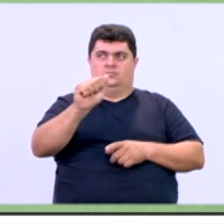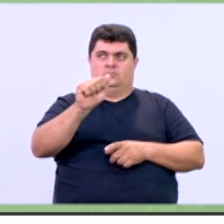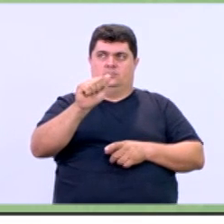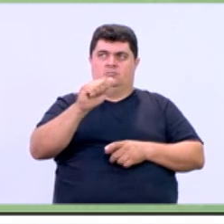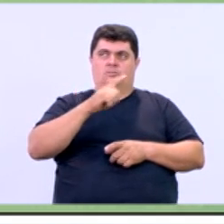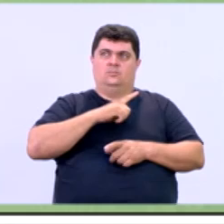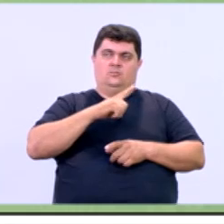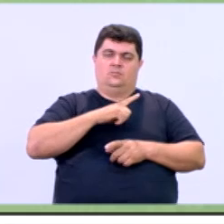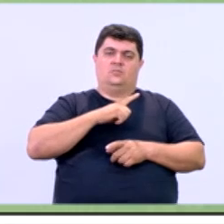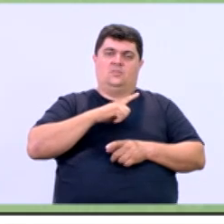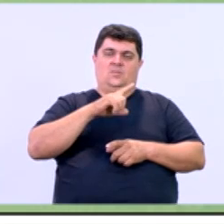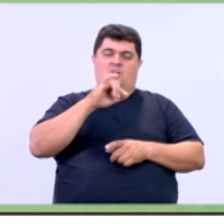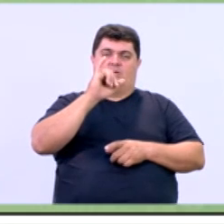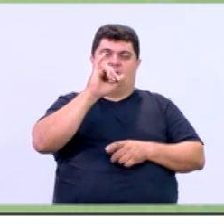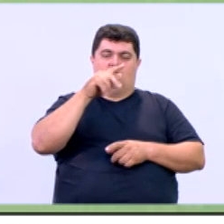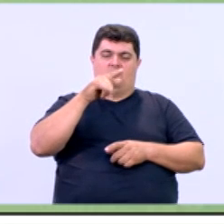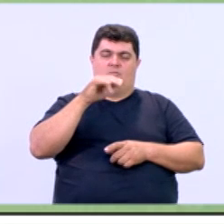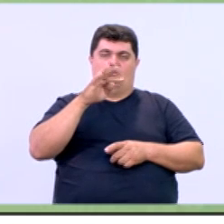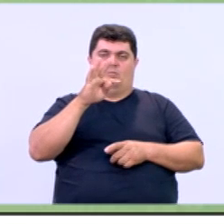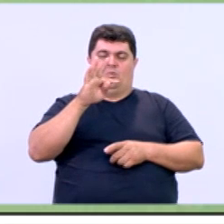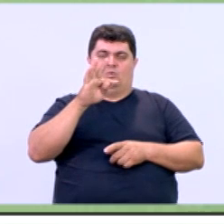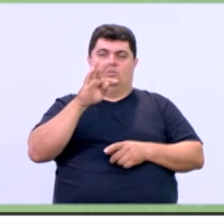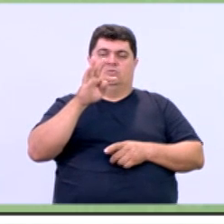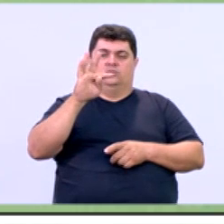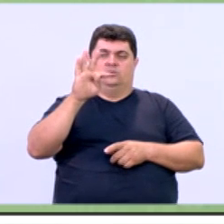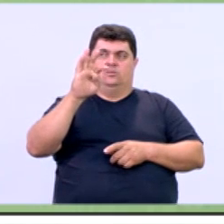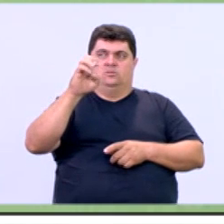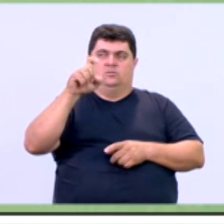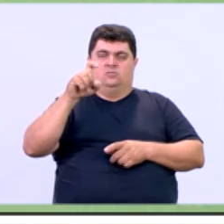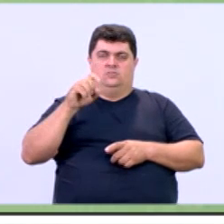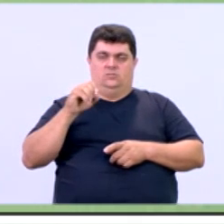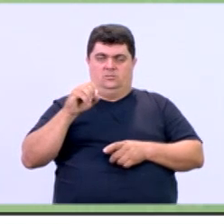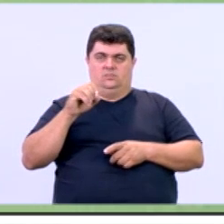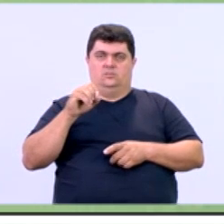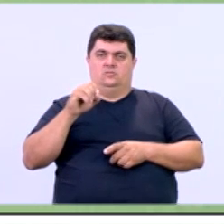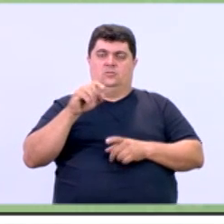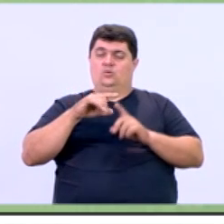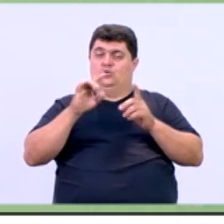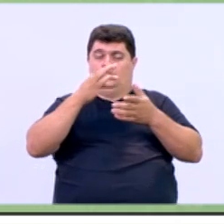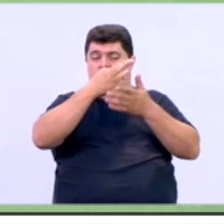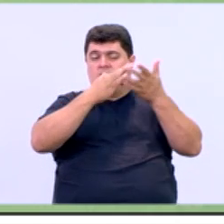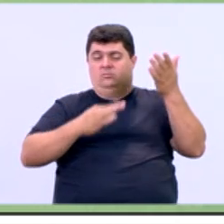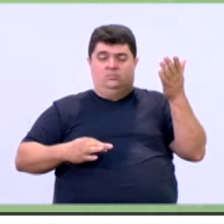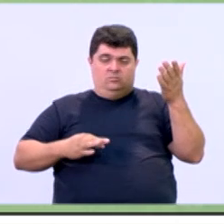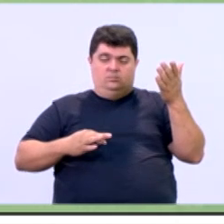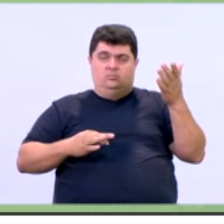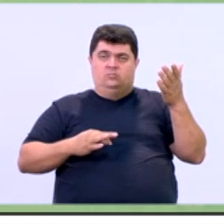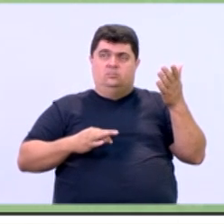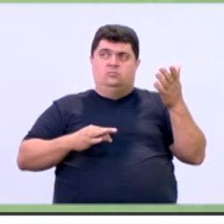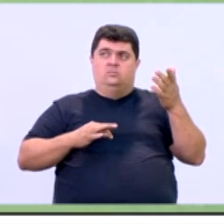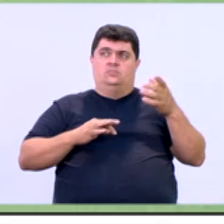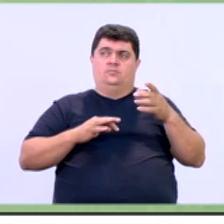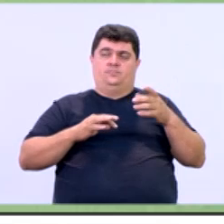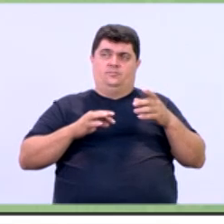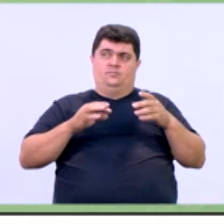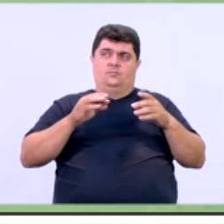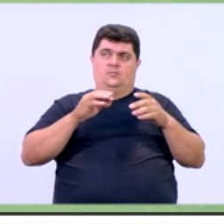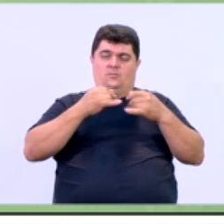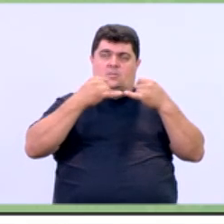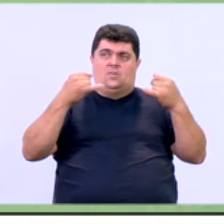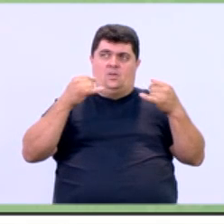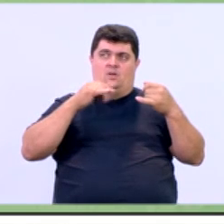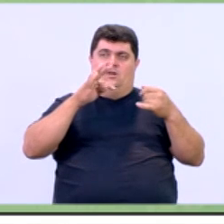o input text, que era apenas um texto, né, numa linha, o text